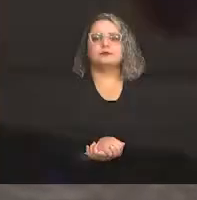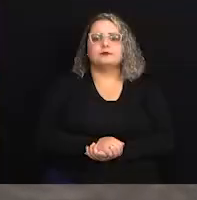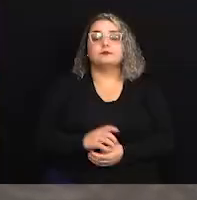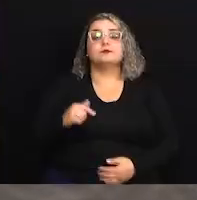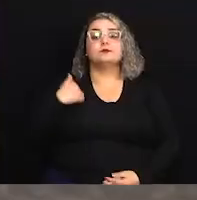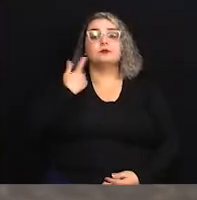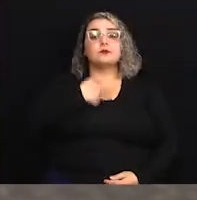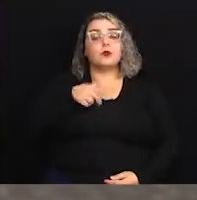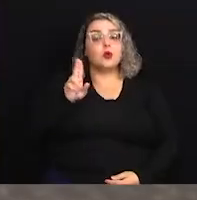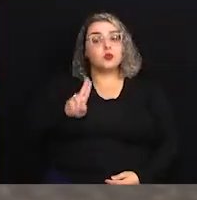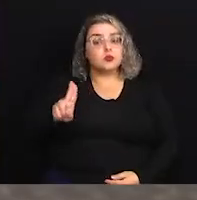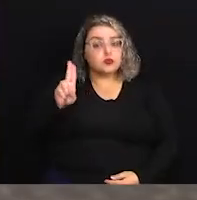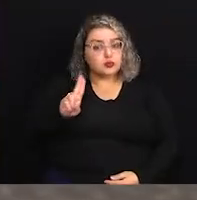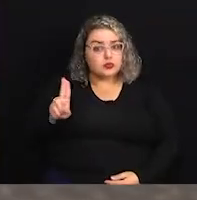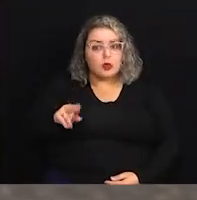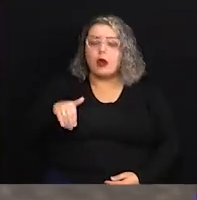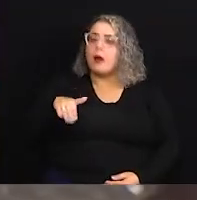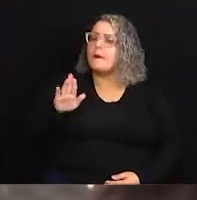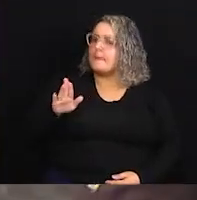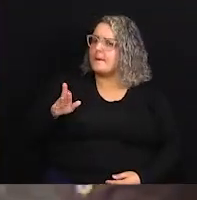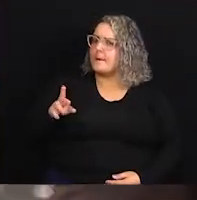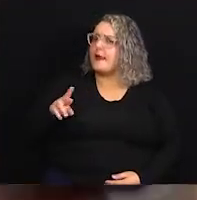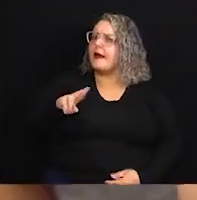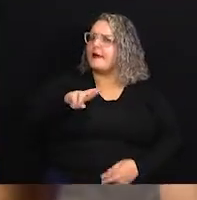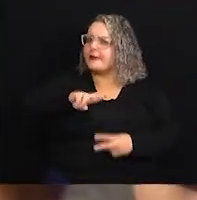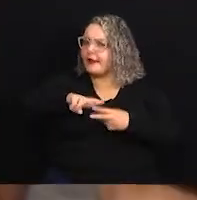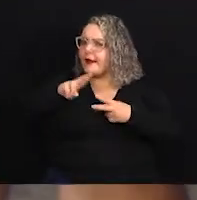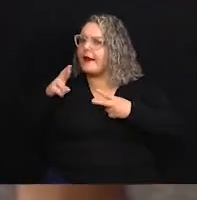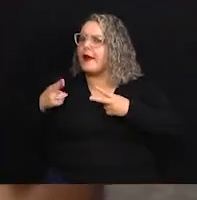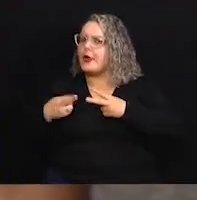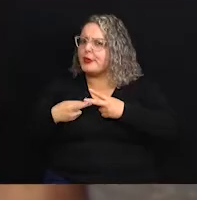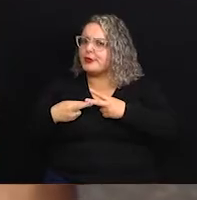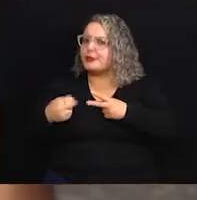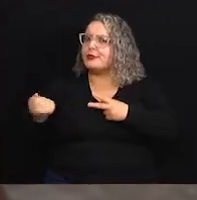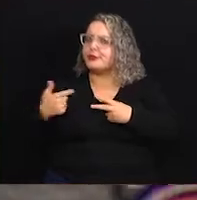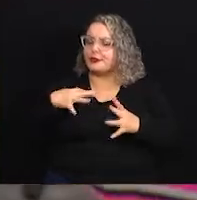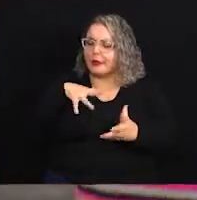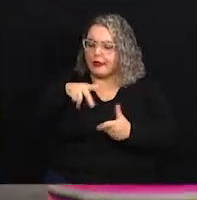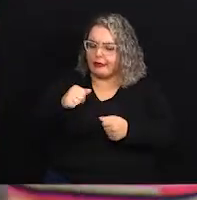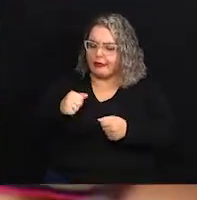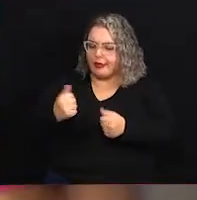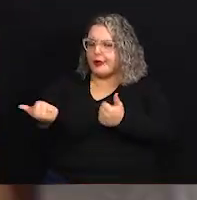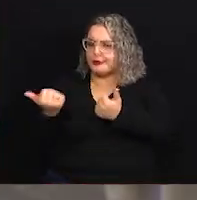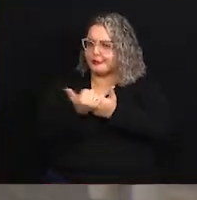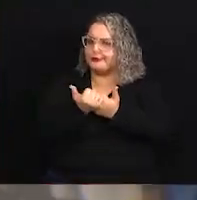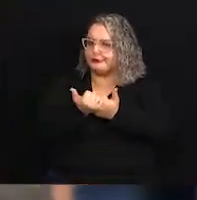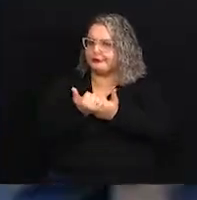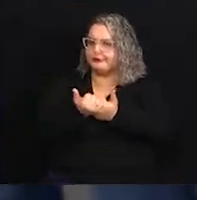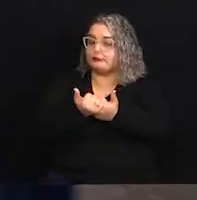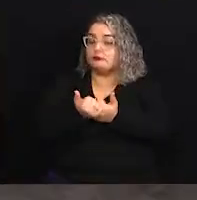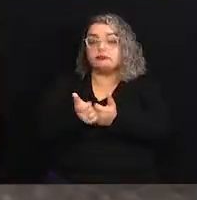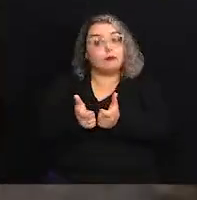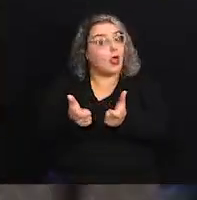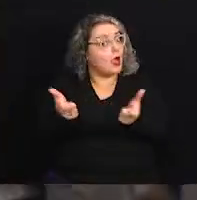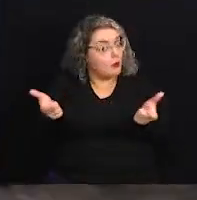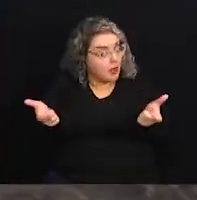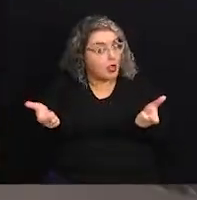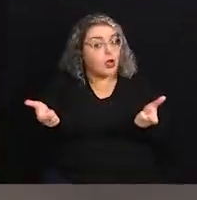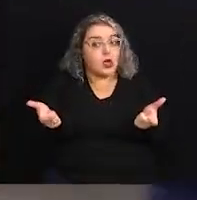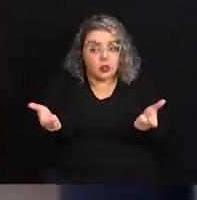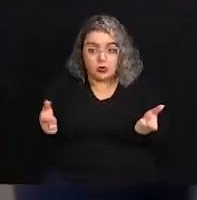estamos utilizando muito mais recursos do que a terra pode repor. Além disso, grande parte do